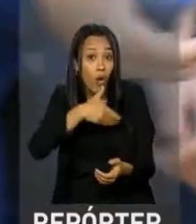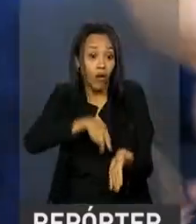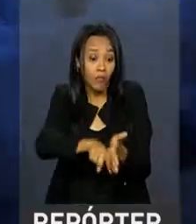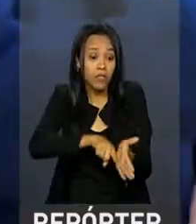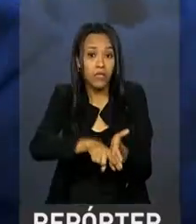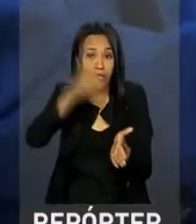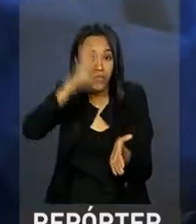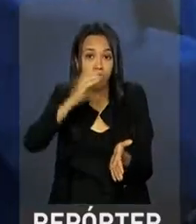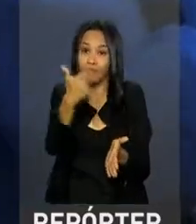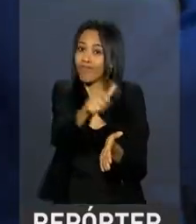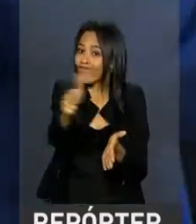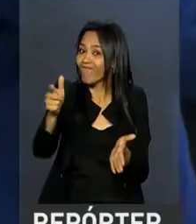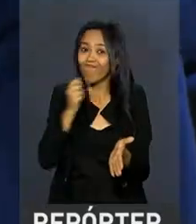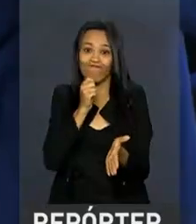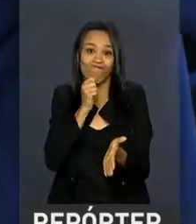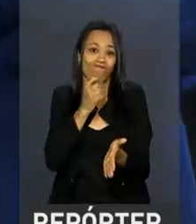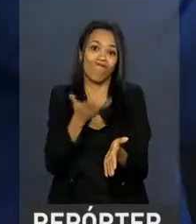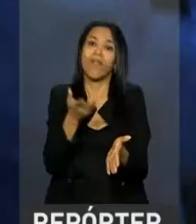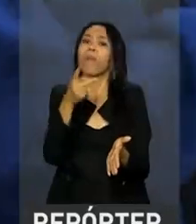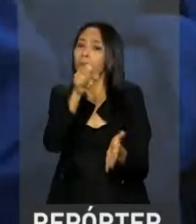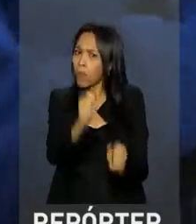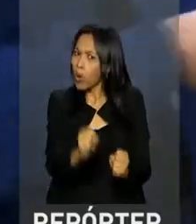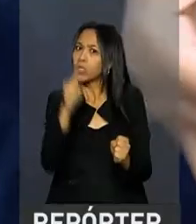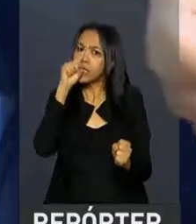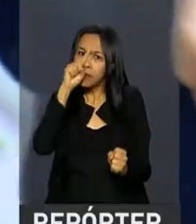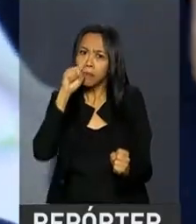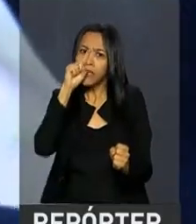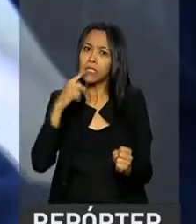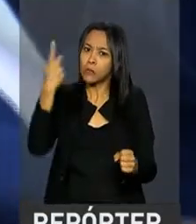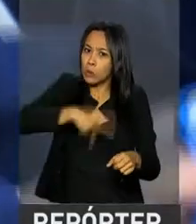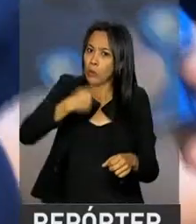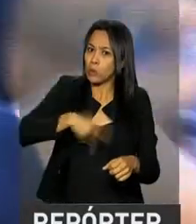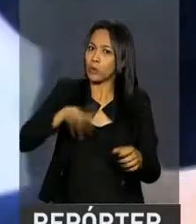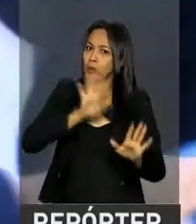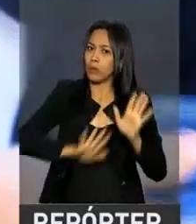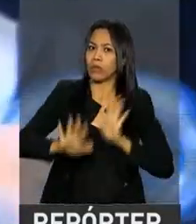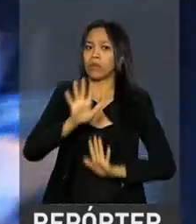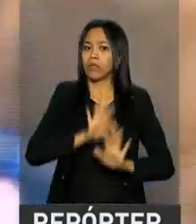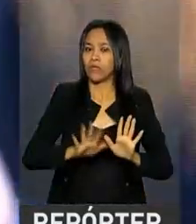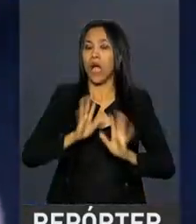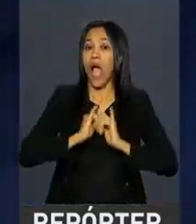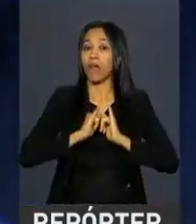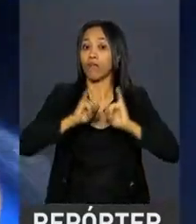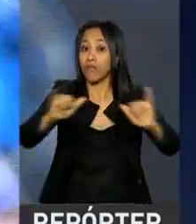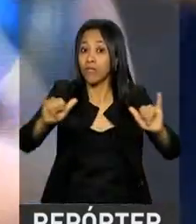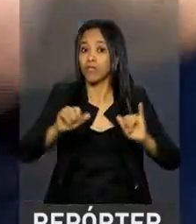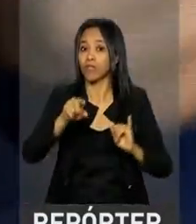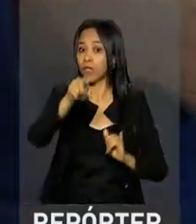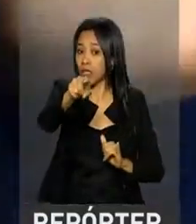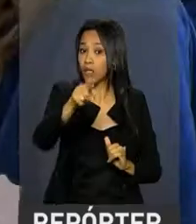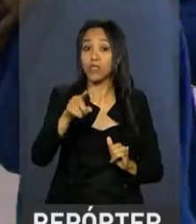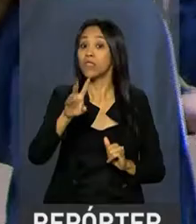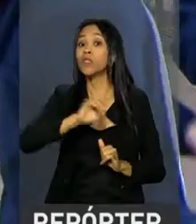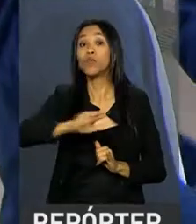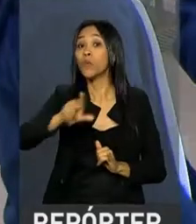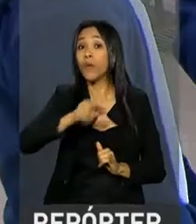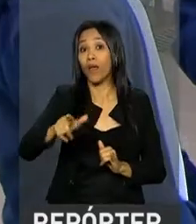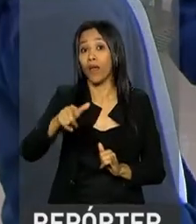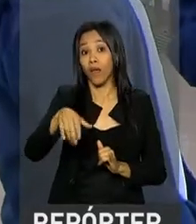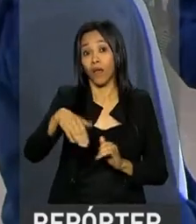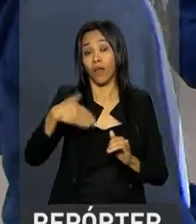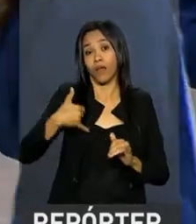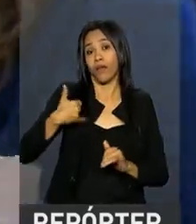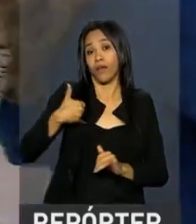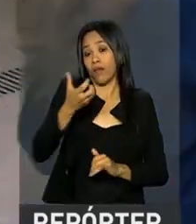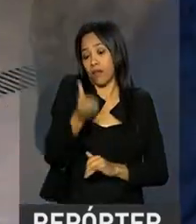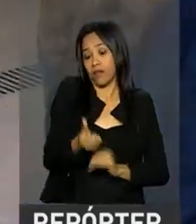Além disso, essa brincadeira também pode trazer riscos. E o Inmetro alerta, o hand spinner não é indicado para crianças